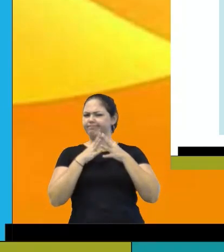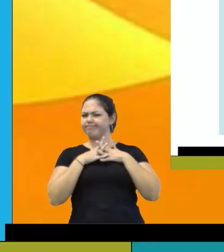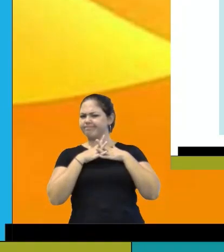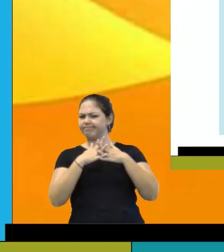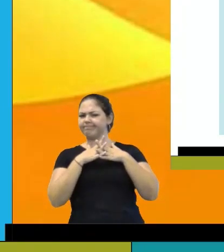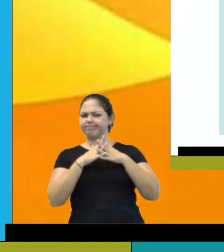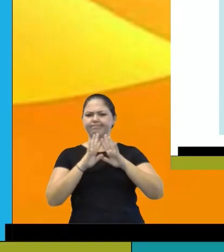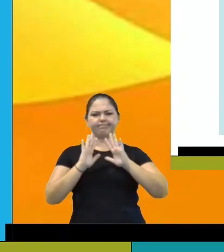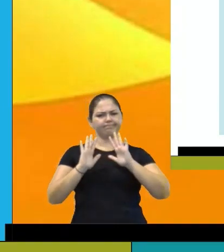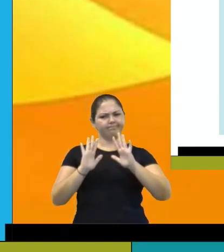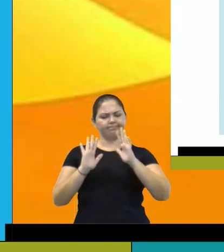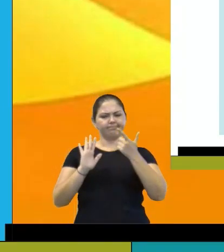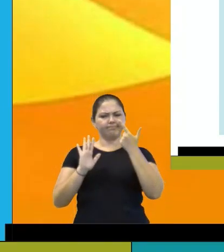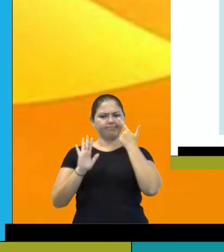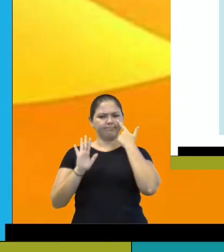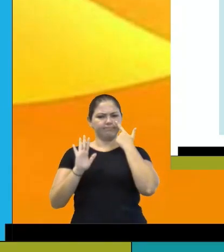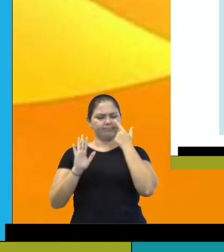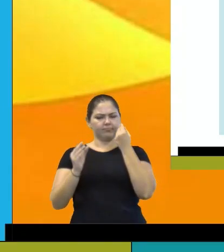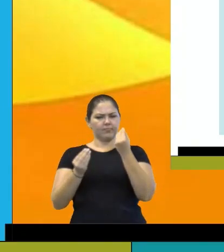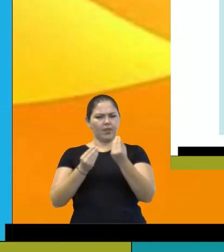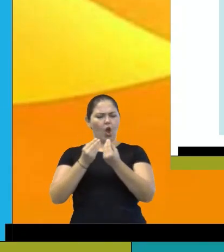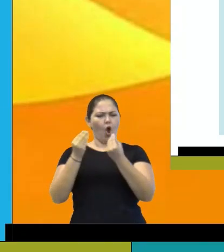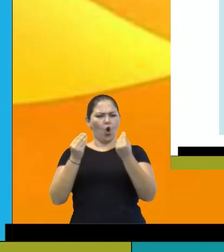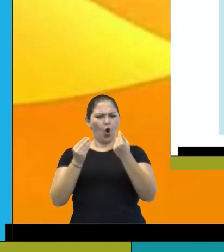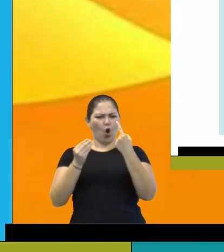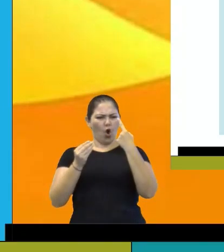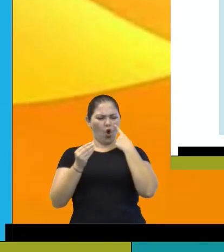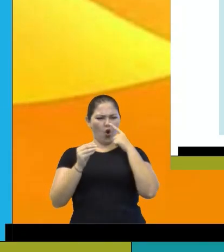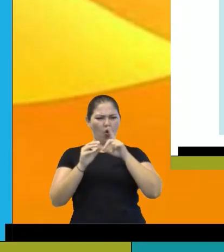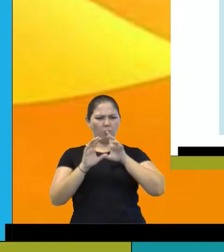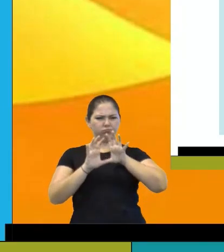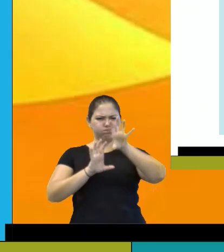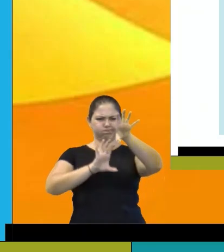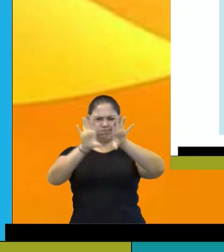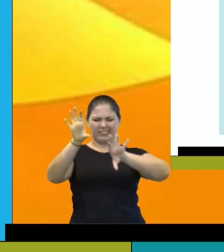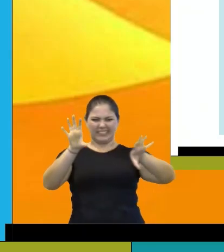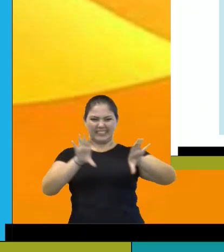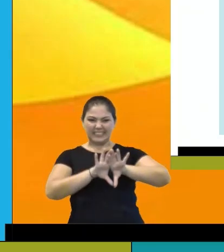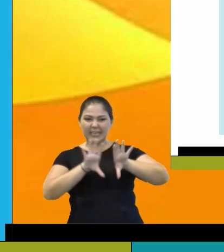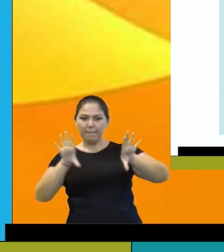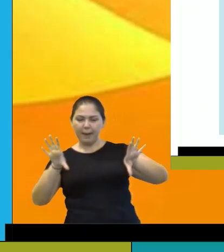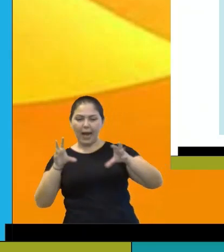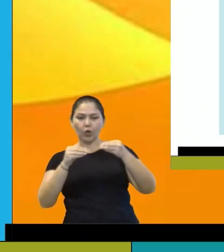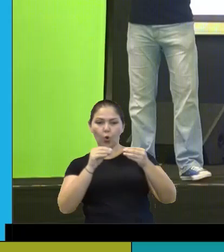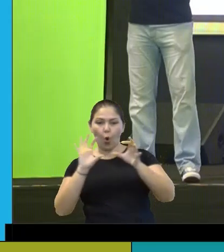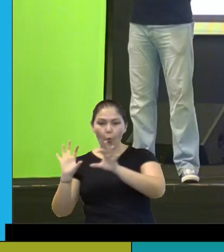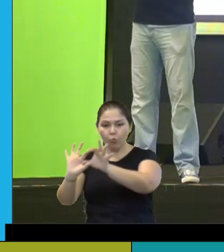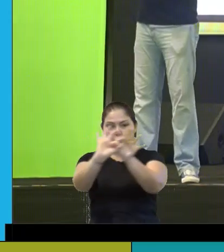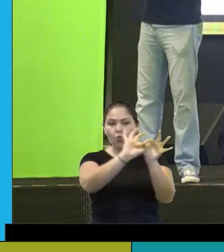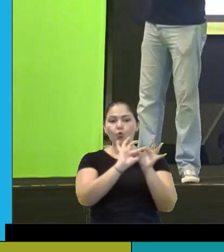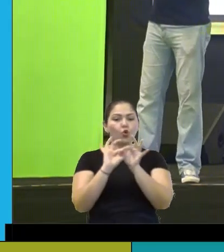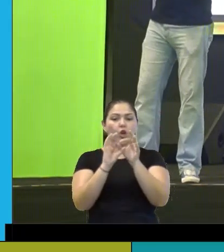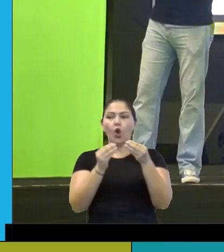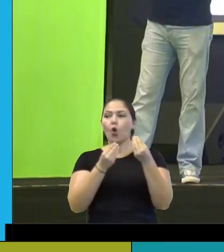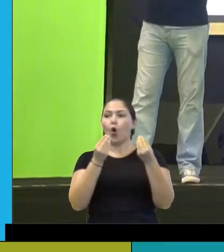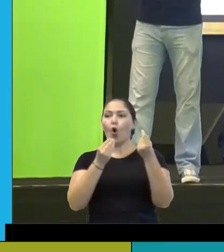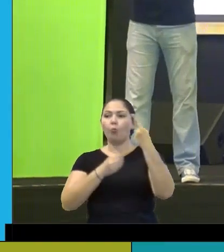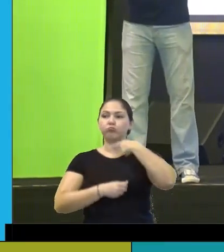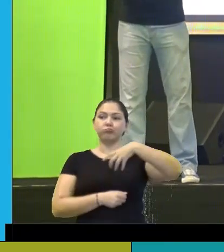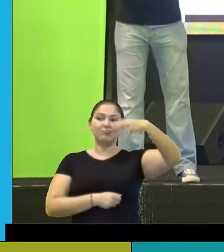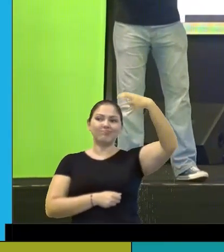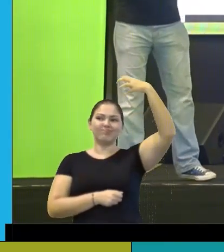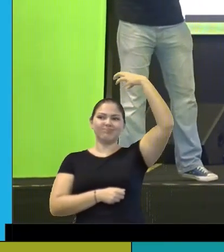não poderia ser superada senão pelo absolutismo. Olha para cá, por favor, com muita atenção para o que eu vou te